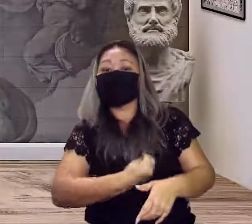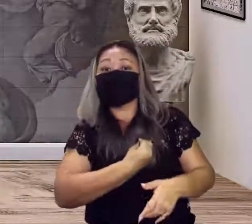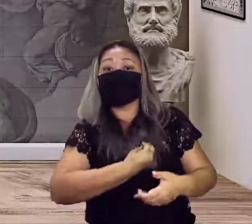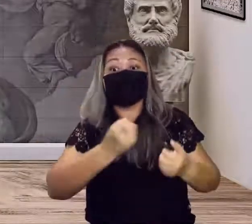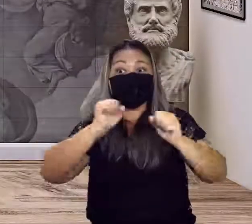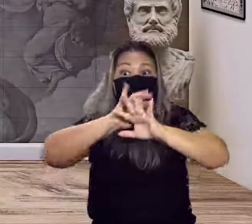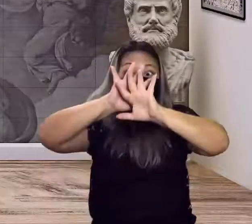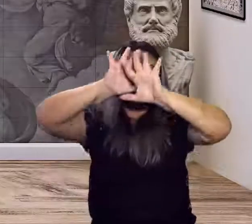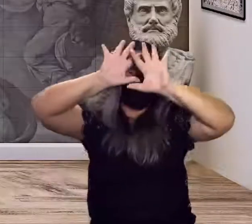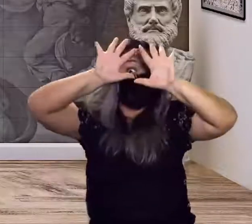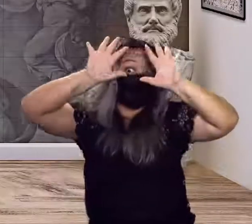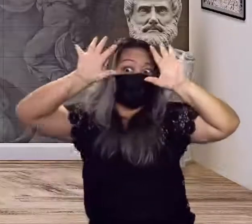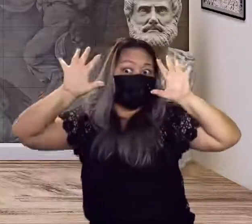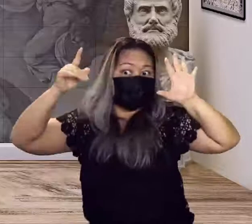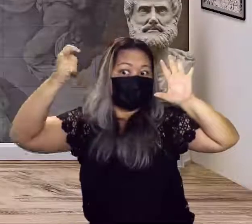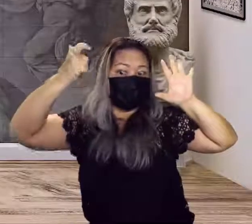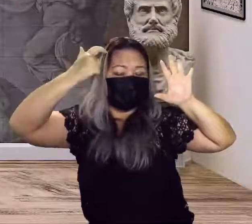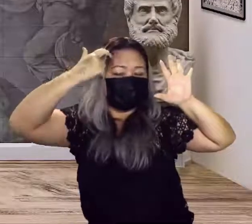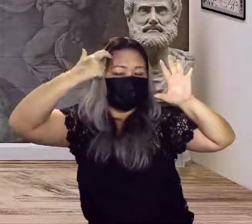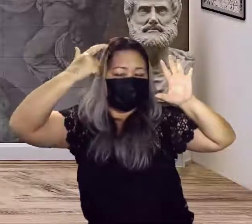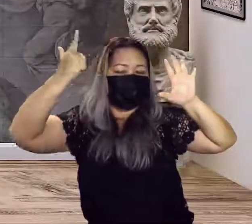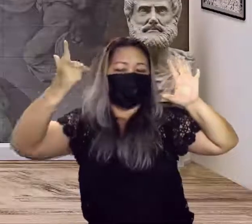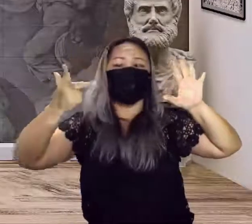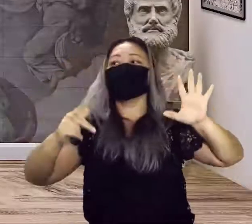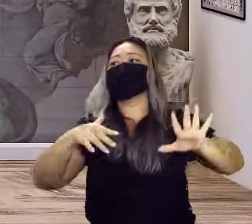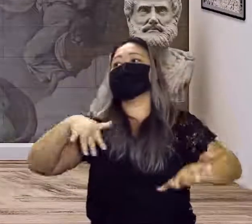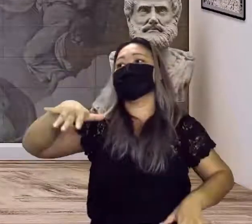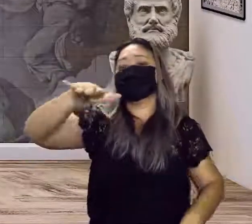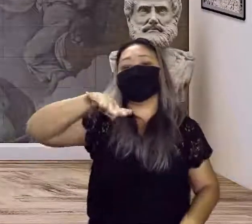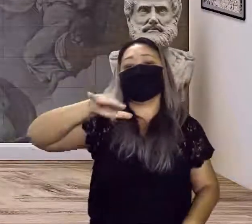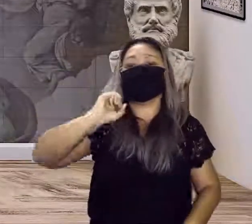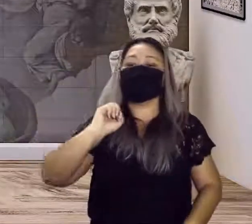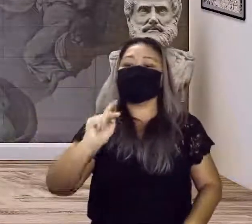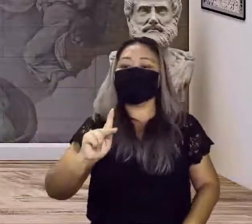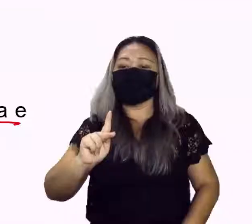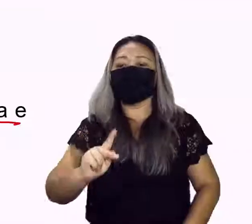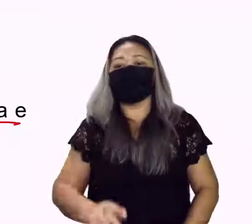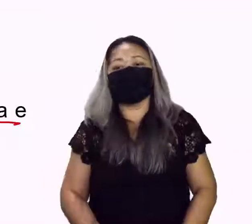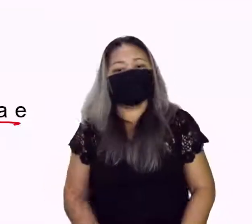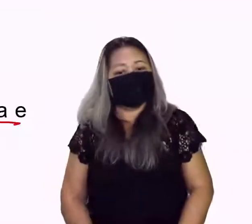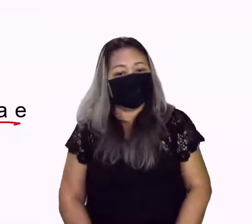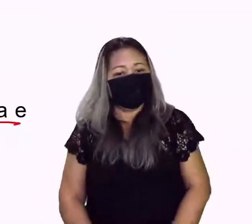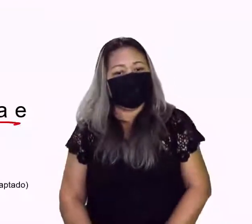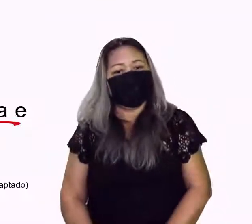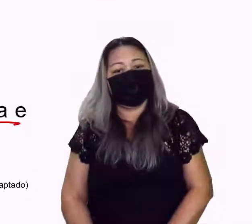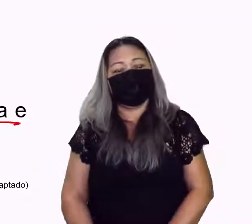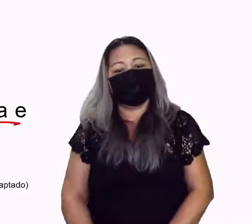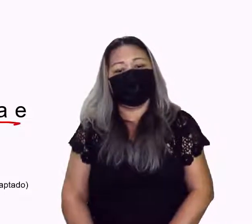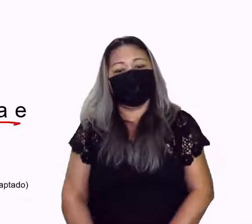mais a nossa mente, né? Uma lâmpada para o nosso meio. Ok? Vamos lá, continuando, olha aí.